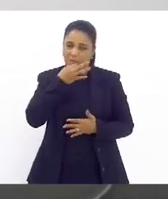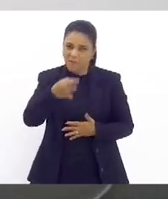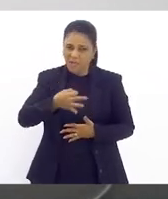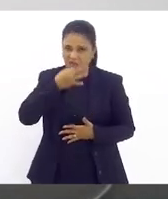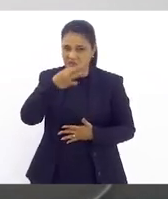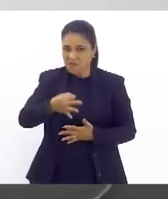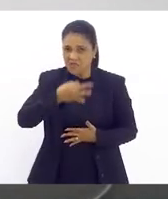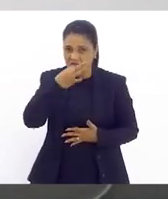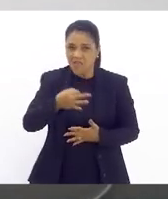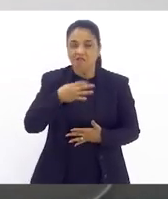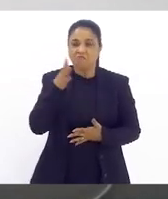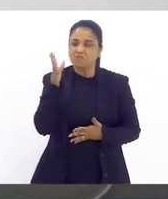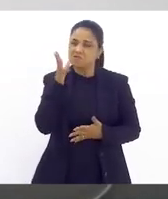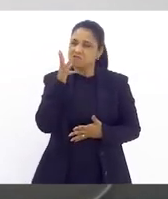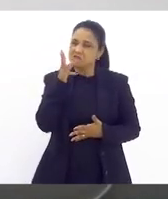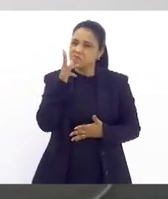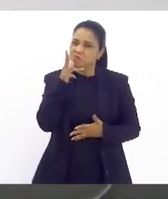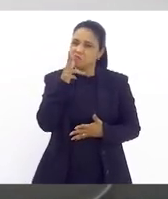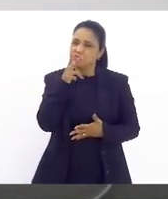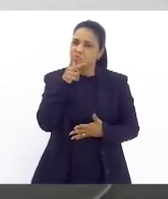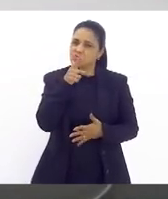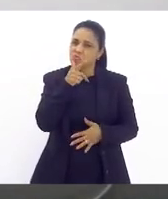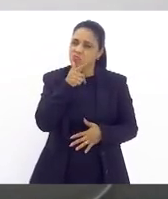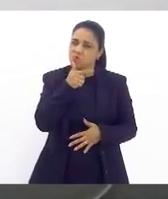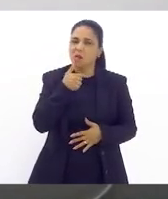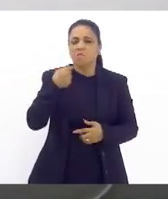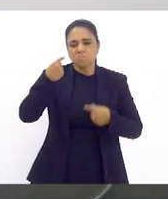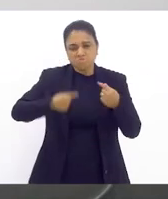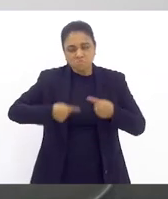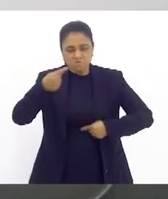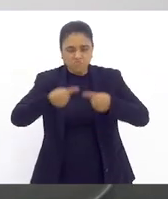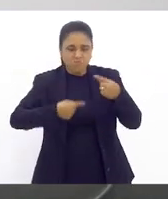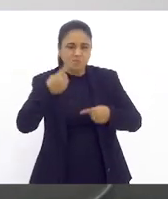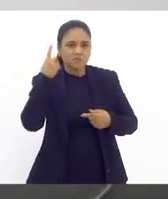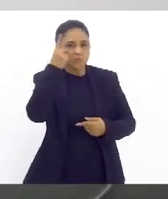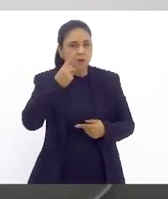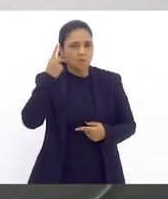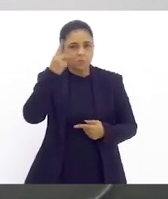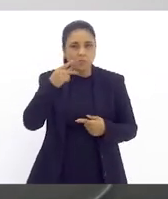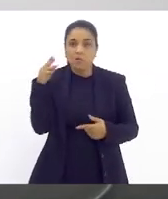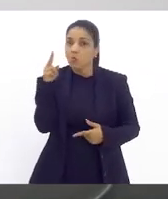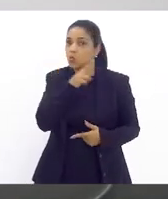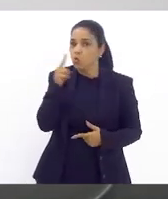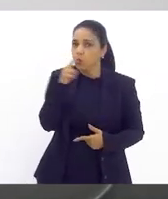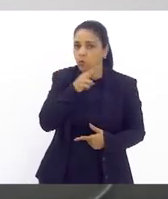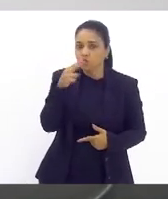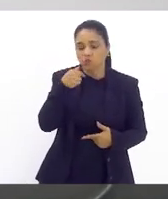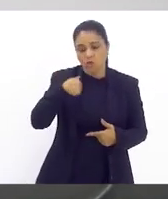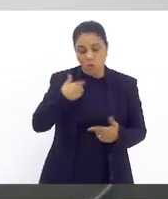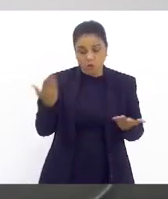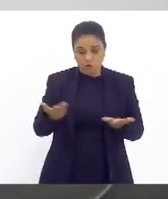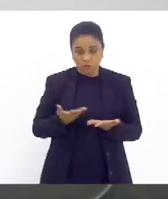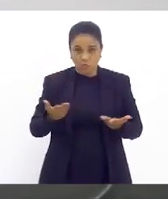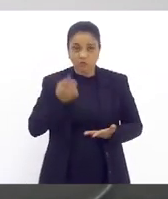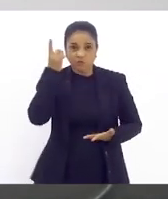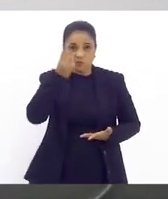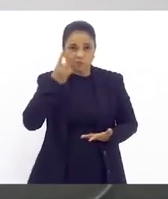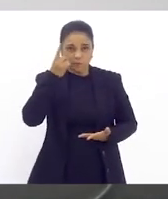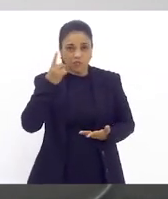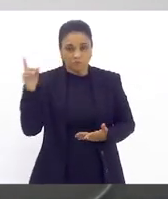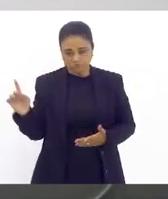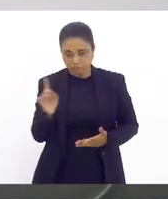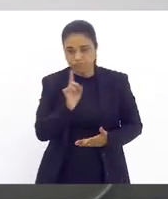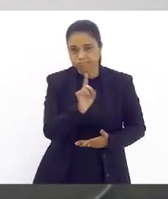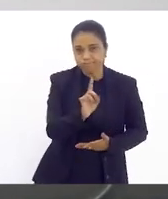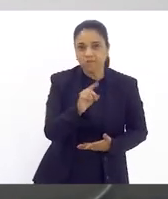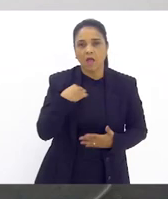amorosidade de certas coisas que a gente precisa de política pública e urgência e hoje eu me encontro como Deputado então mais uma vez me colocando